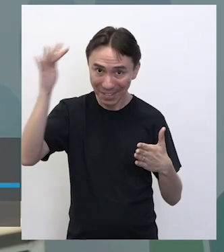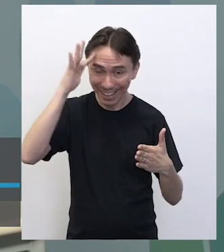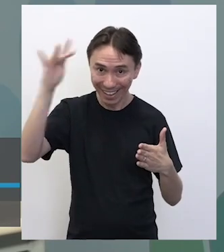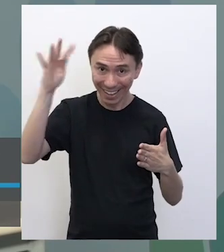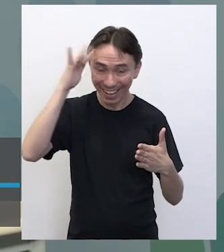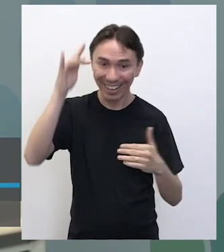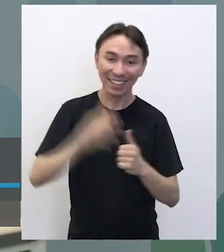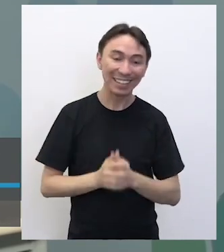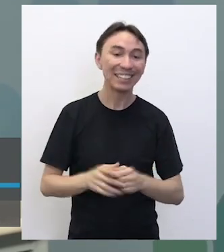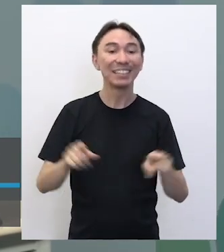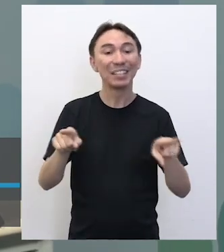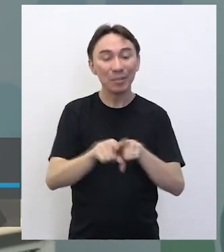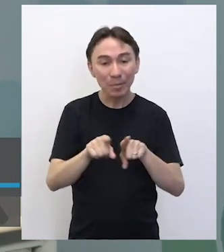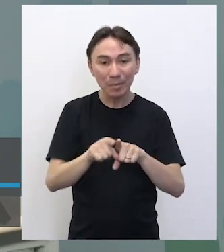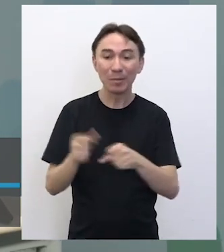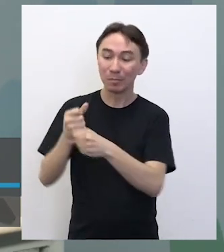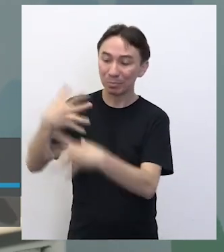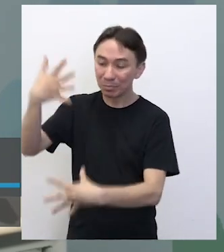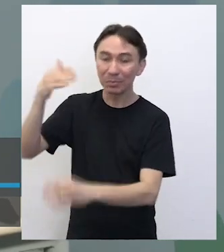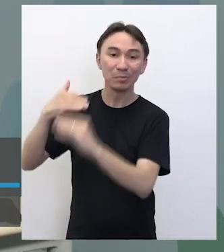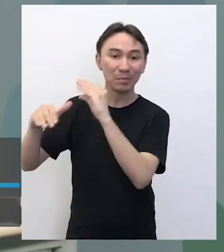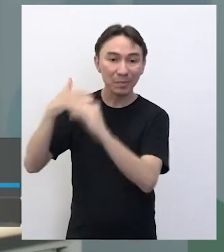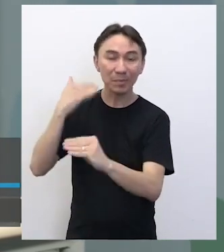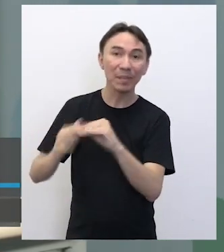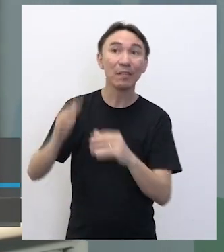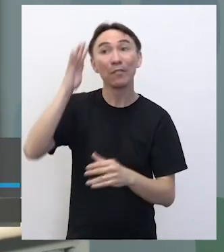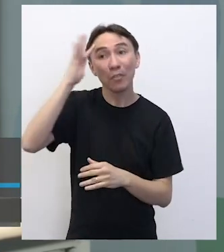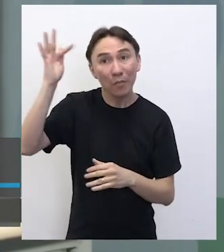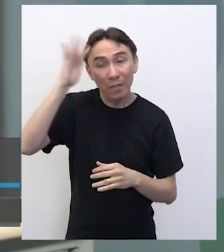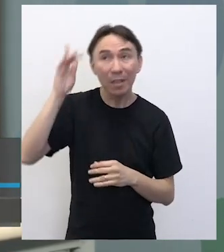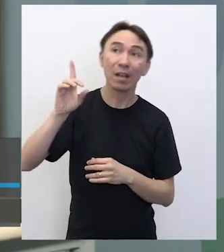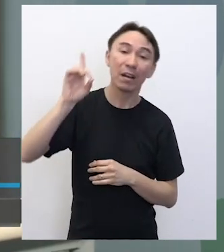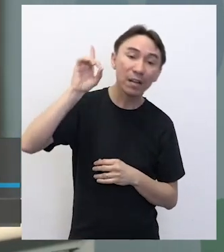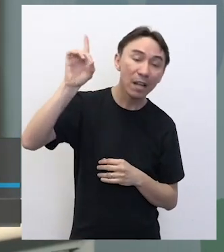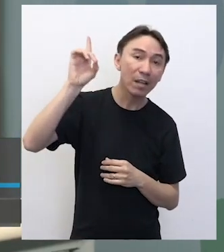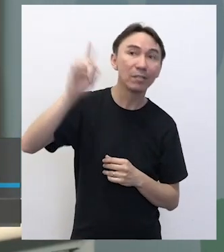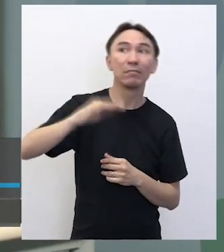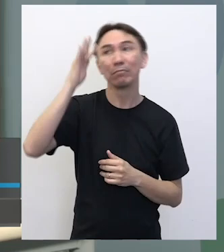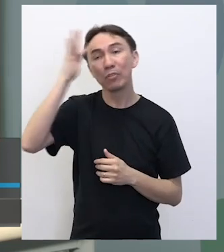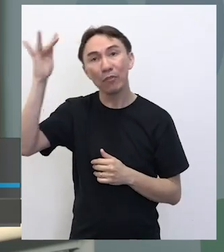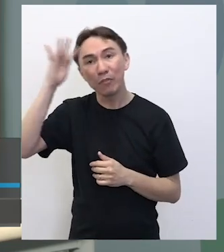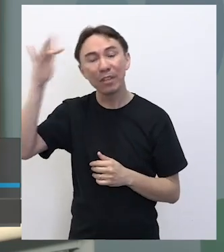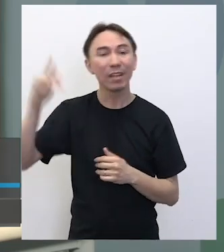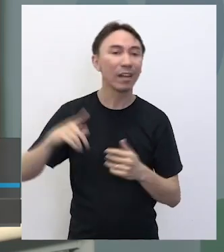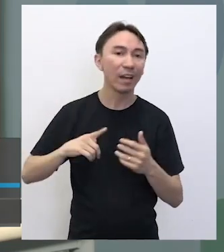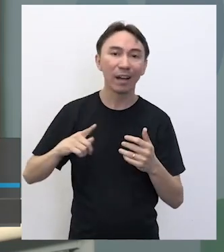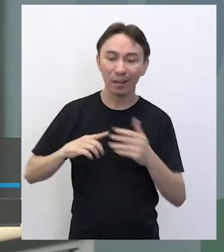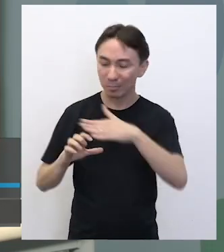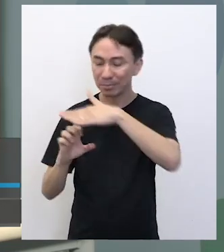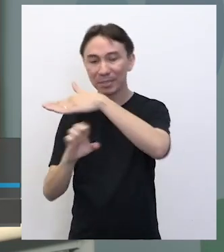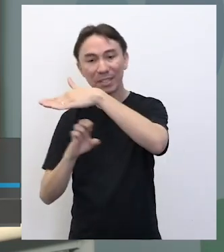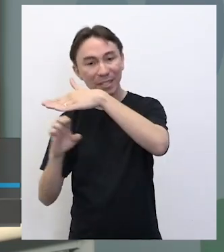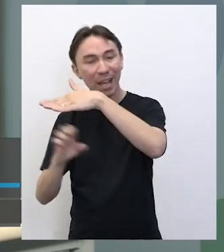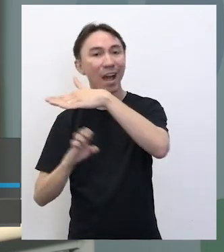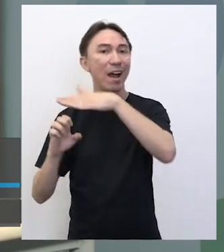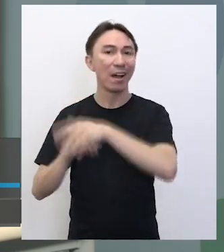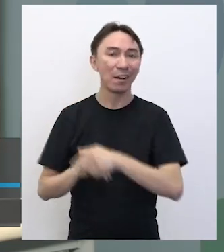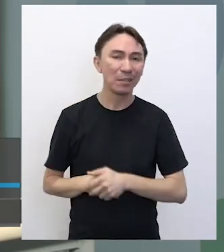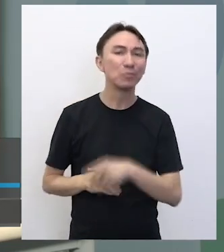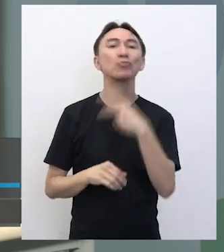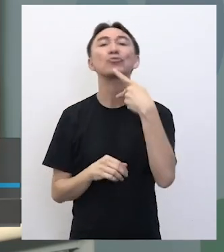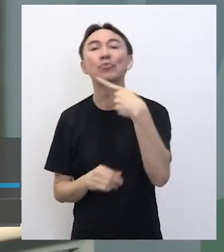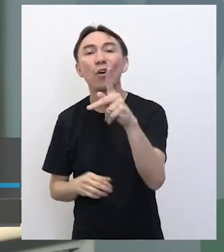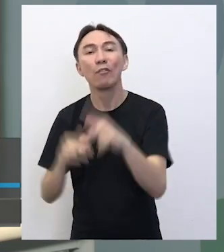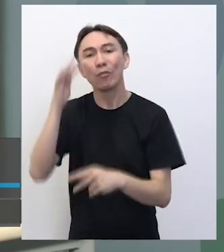também a expressão filosofia de vida, né? Filosofia empresarial, qual é a sua filosofia, né?